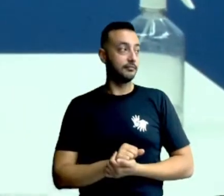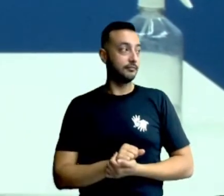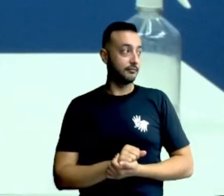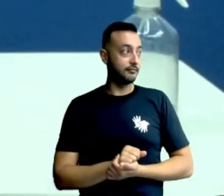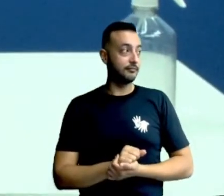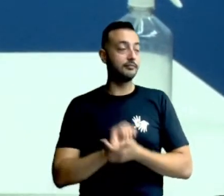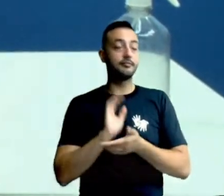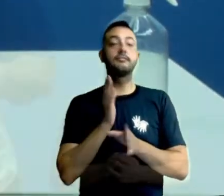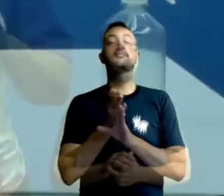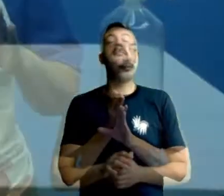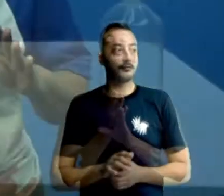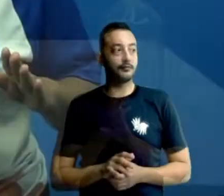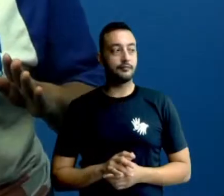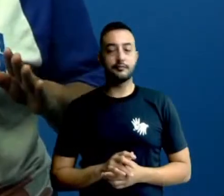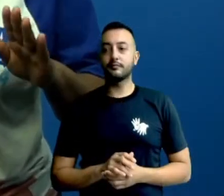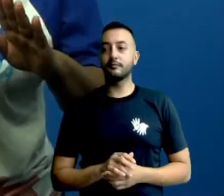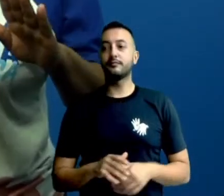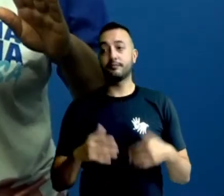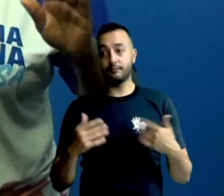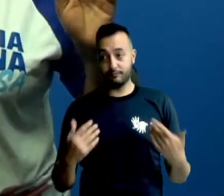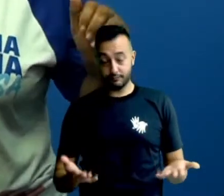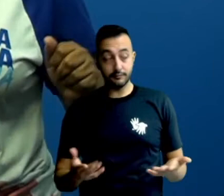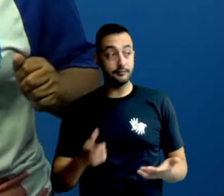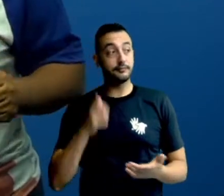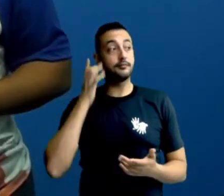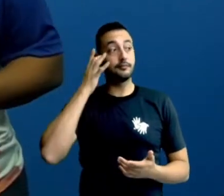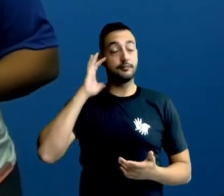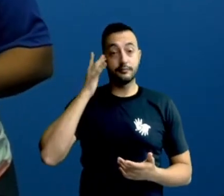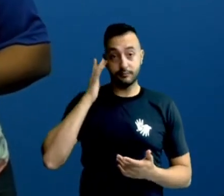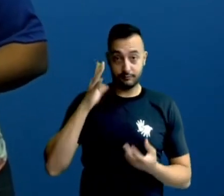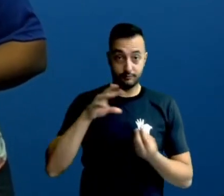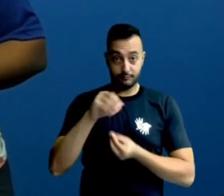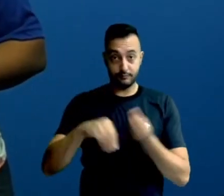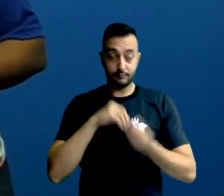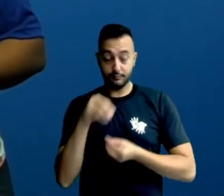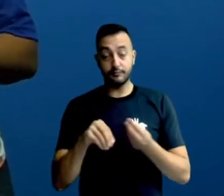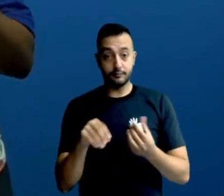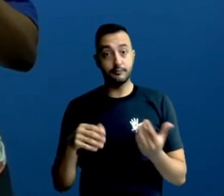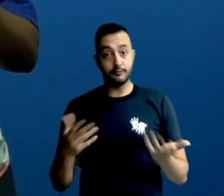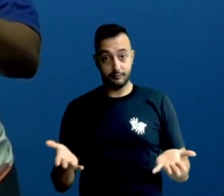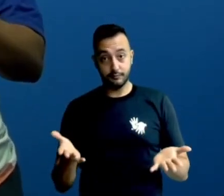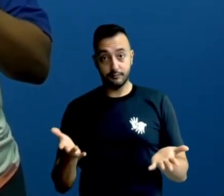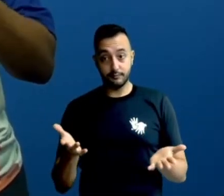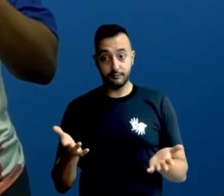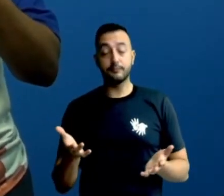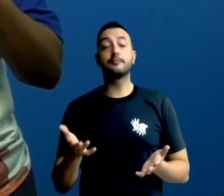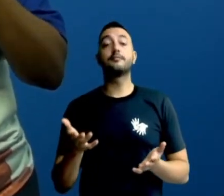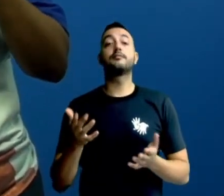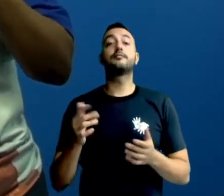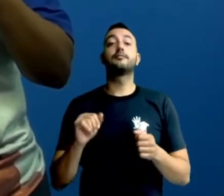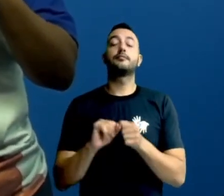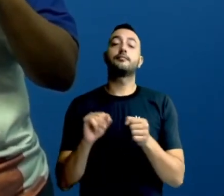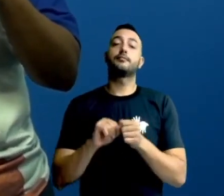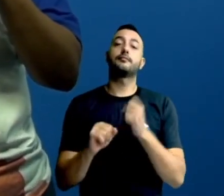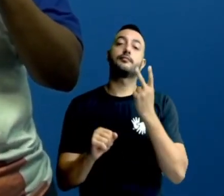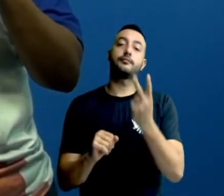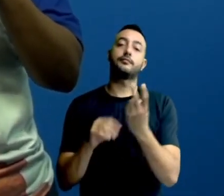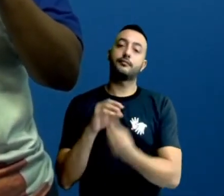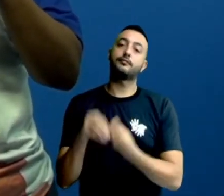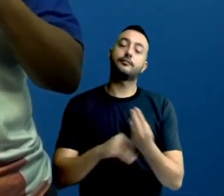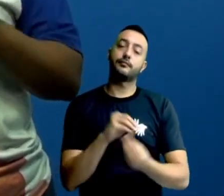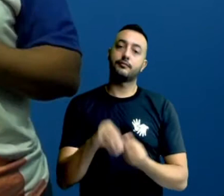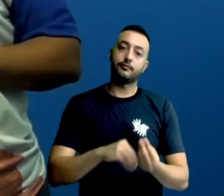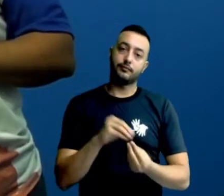Vamos lá descobrir por quê? Bom, o que é que vocês acharam da mistura, né? Nós fizemos 2